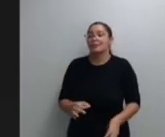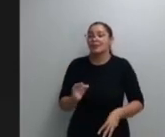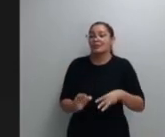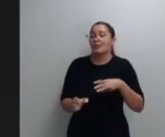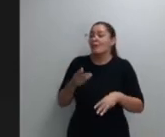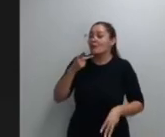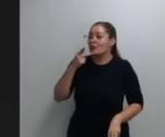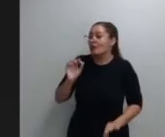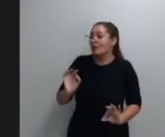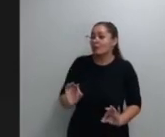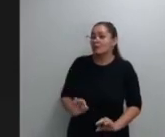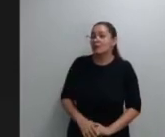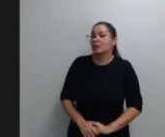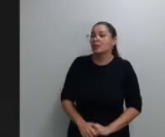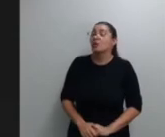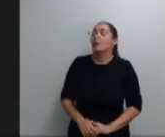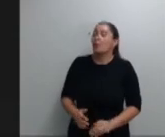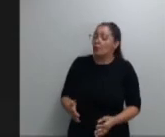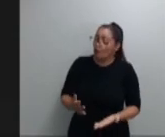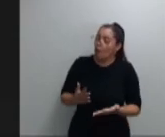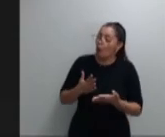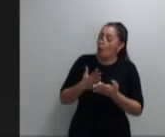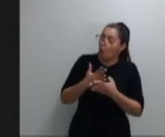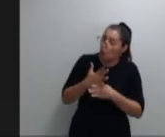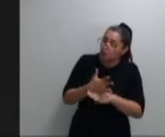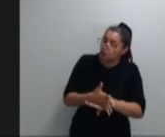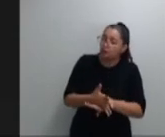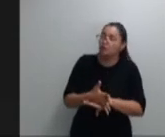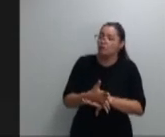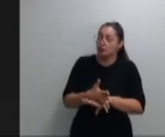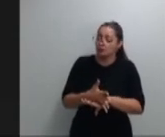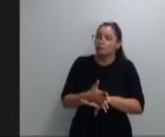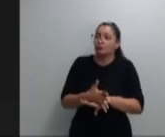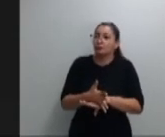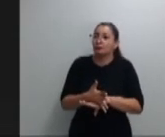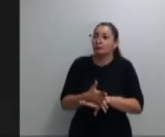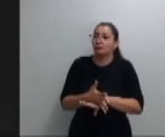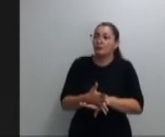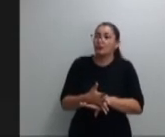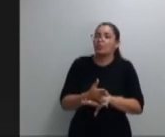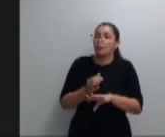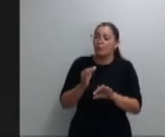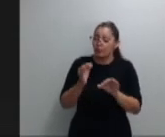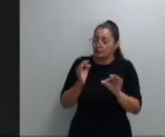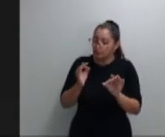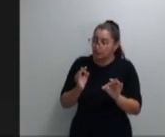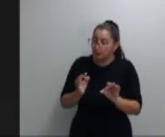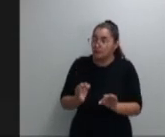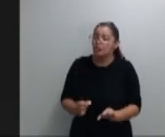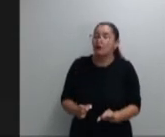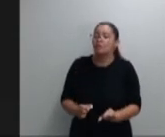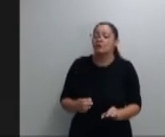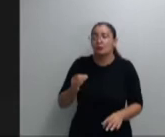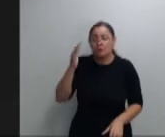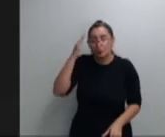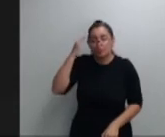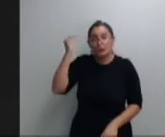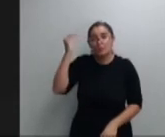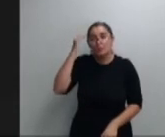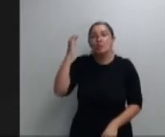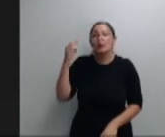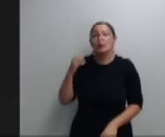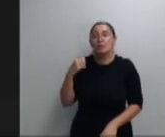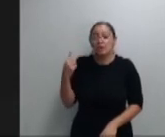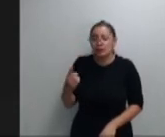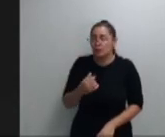se pronunciar então vou permitir na sequência o ingresso mas já ficam no caso sabendo que a gente vai dar